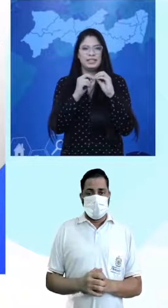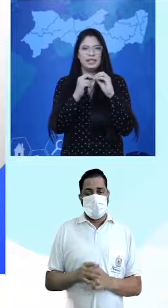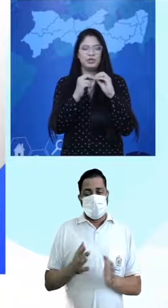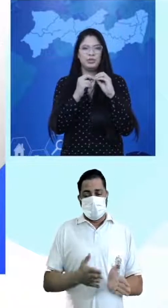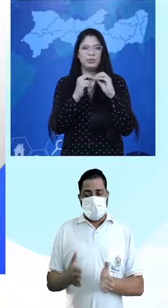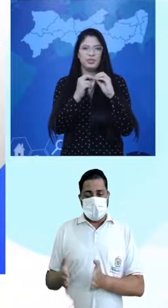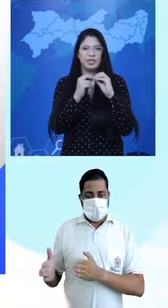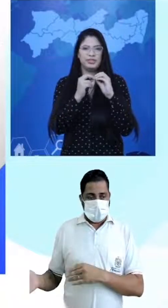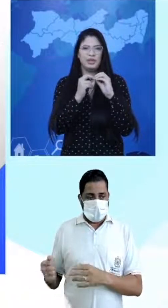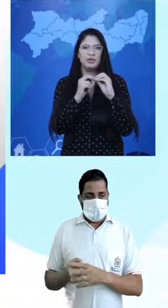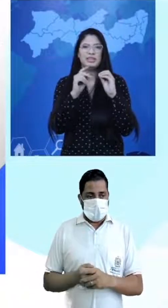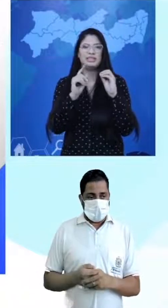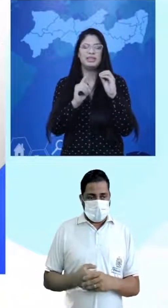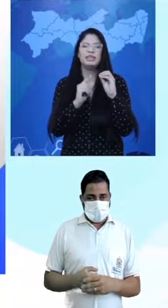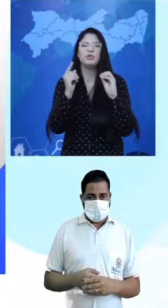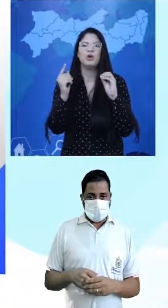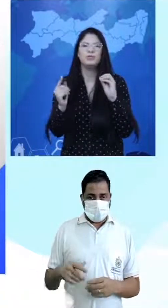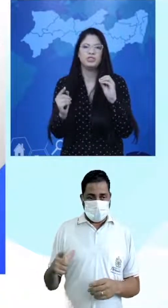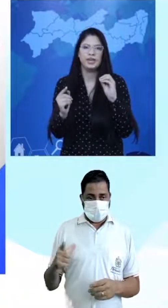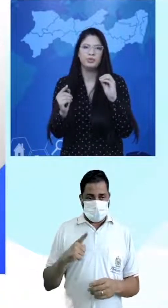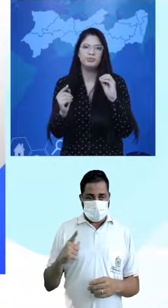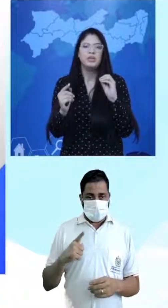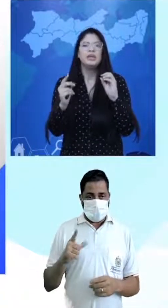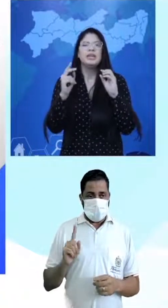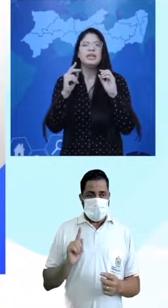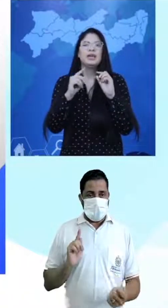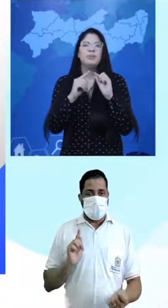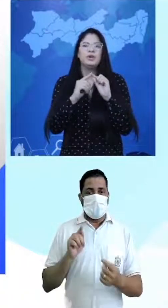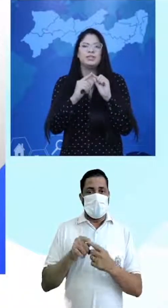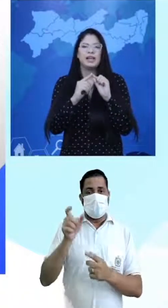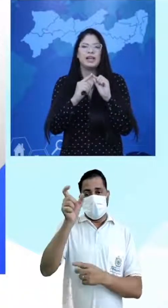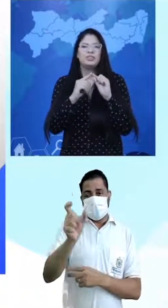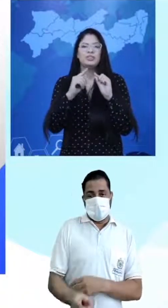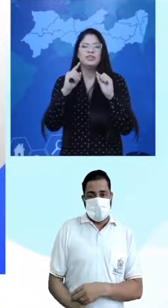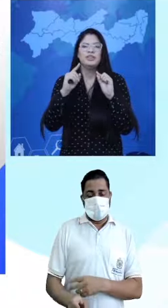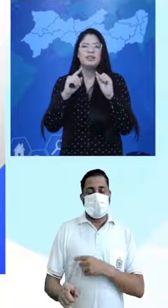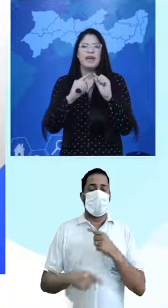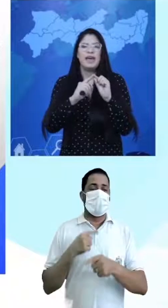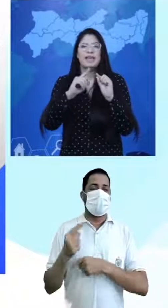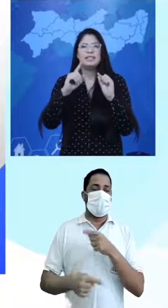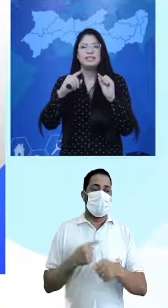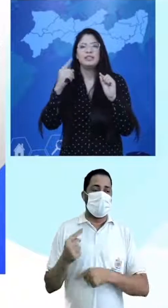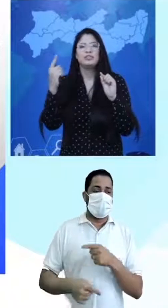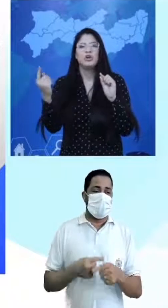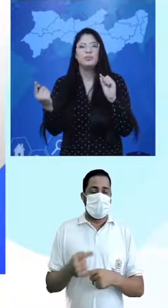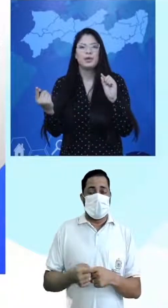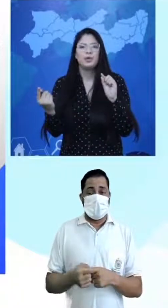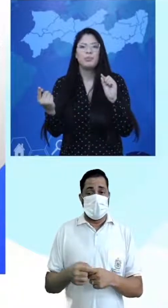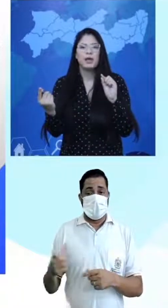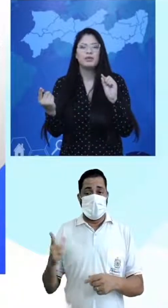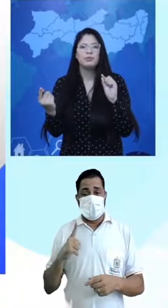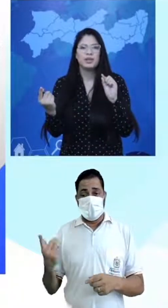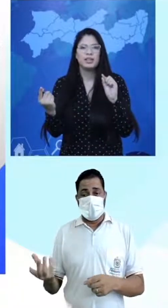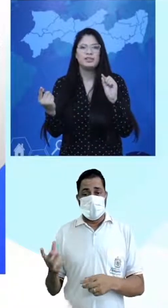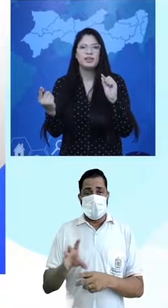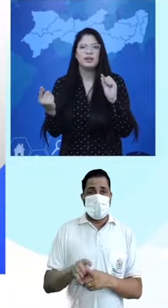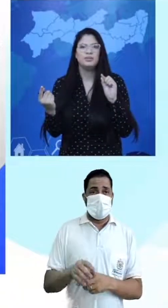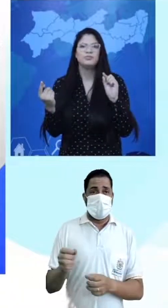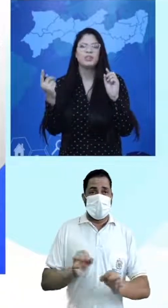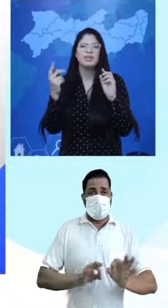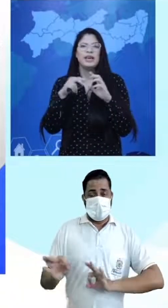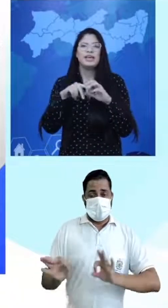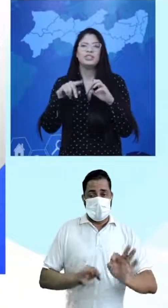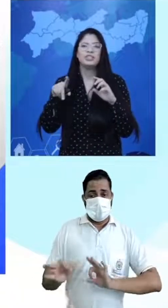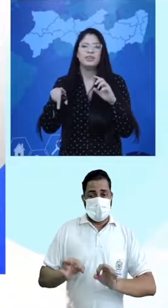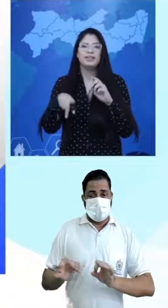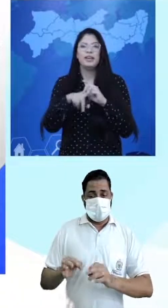desse centro de projeção, incidem no objeto e depois elas incidem sobre o plano de projeção